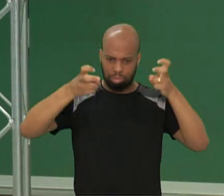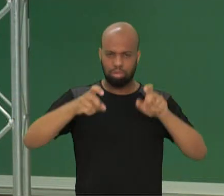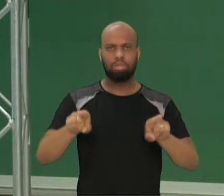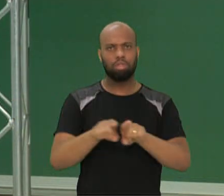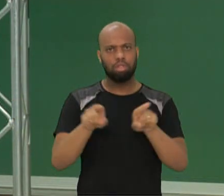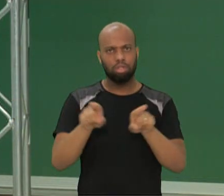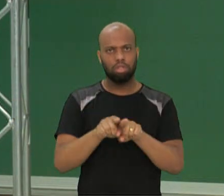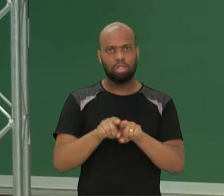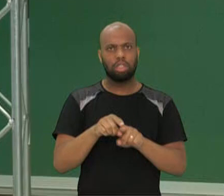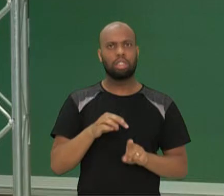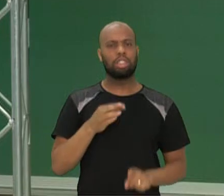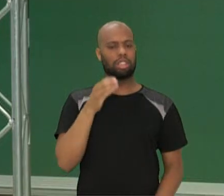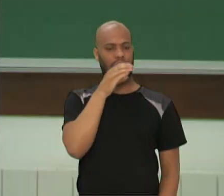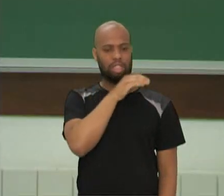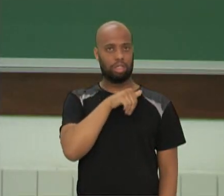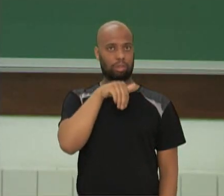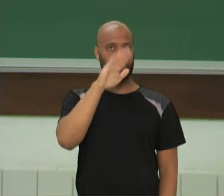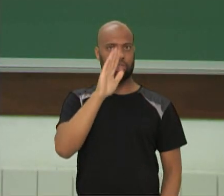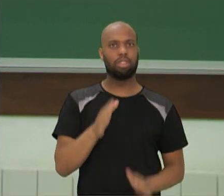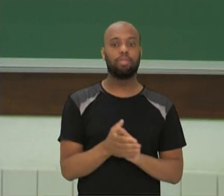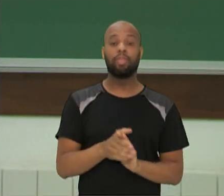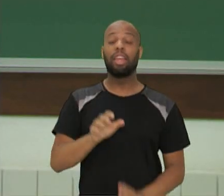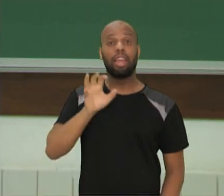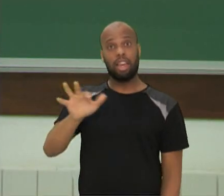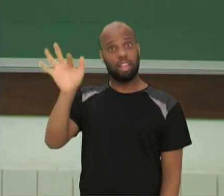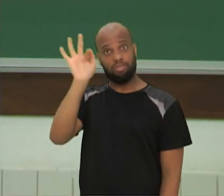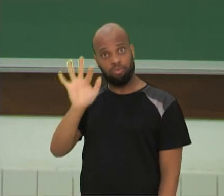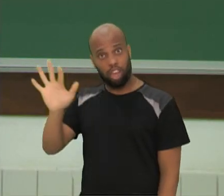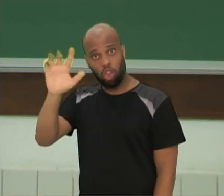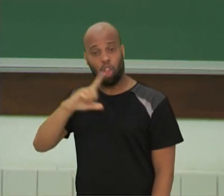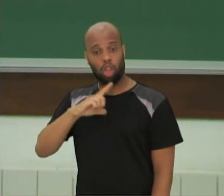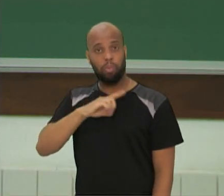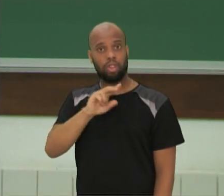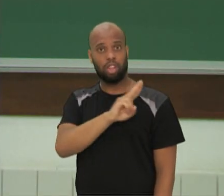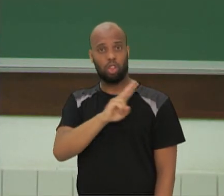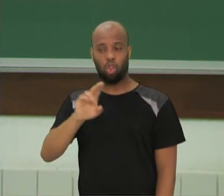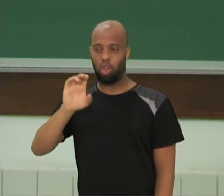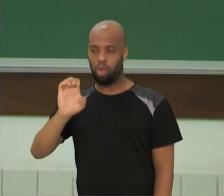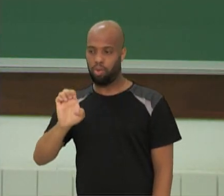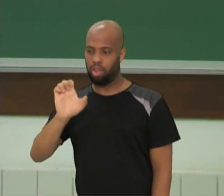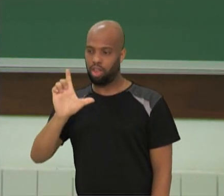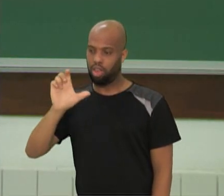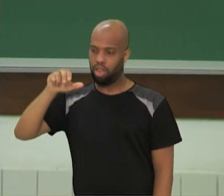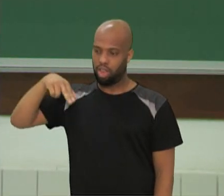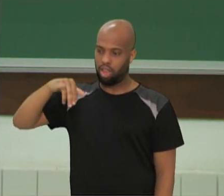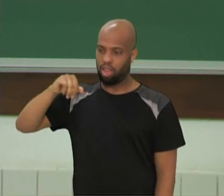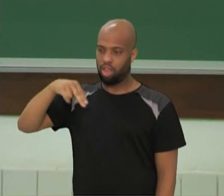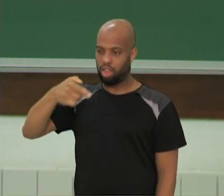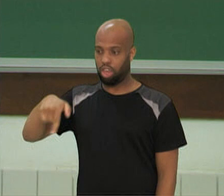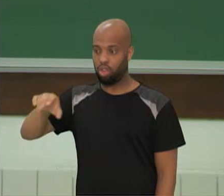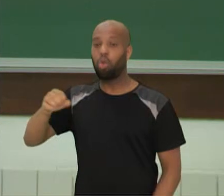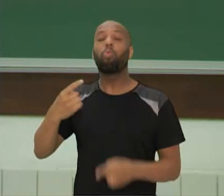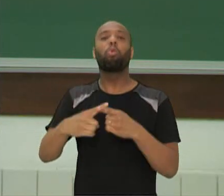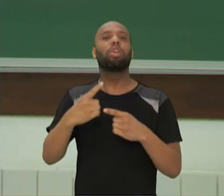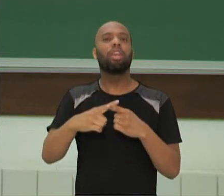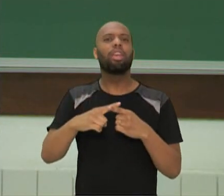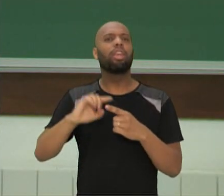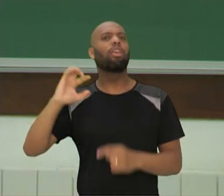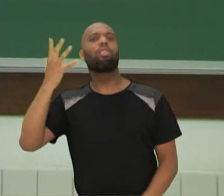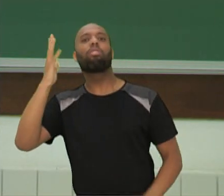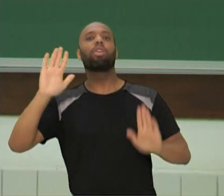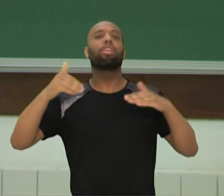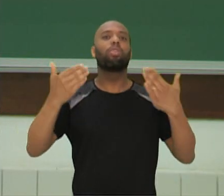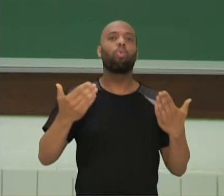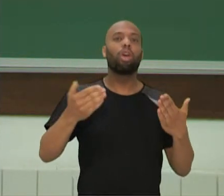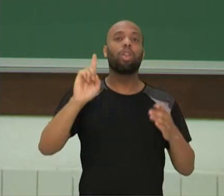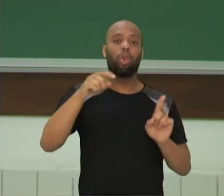estavam um pouco mais quentes. E esse fenômeno, ele recebe a denominação de El Niño, haja vista que ele acontece